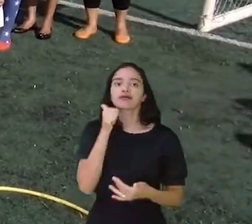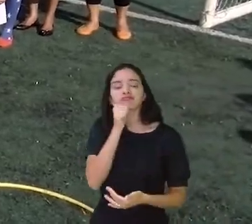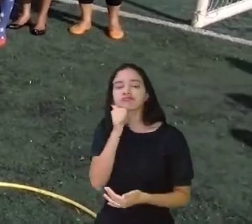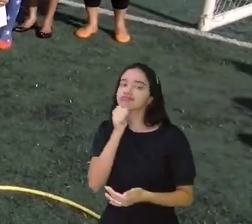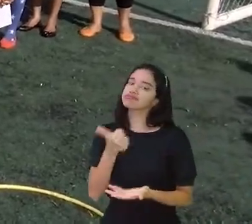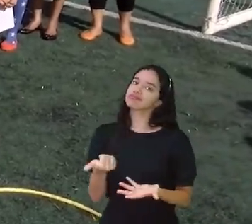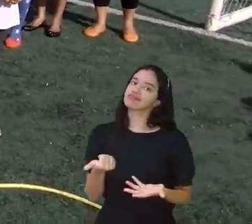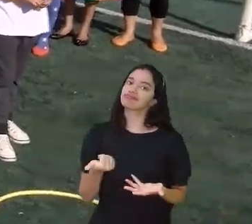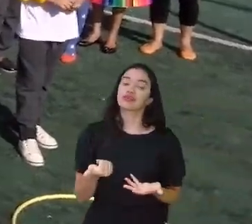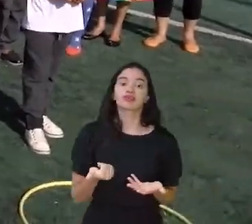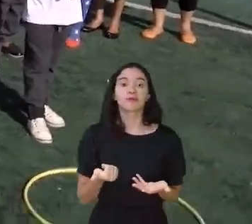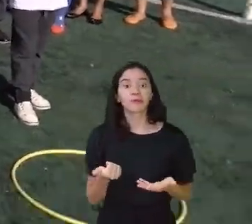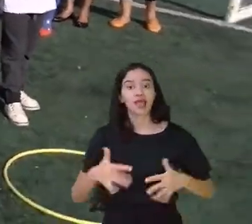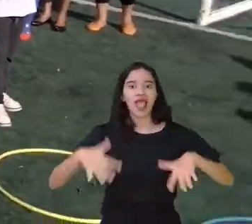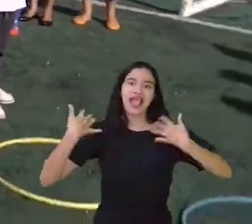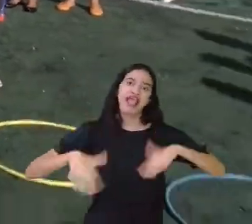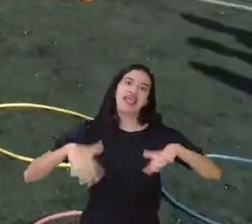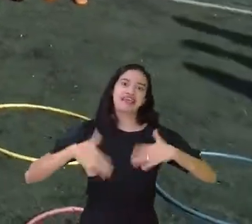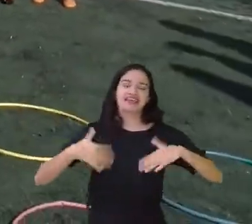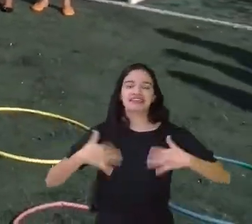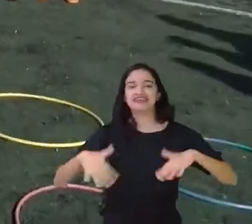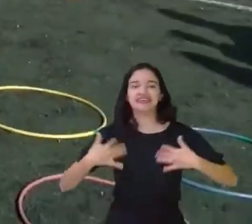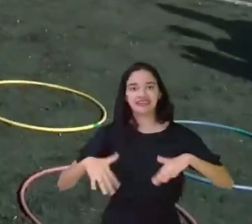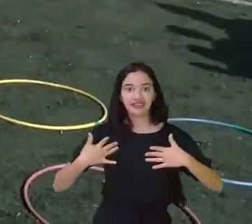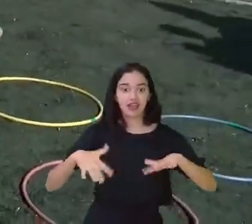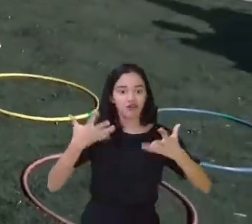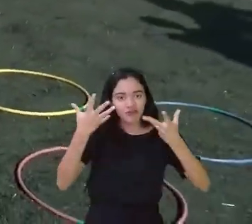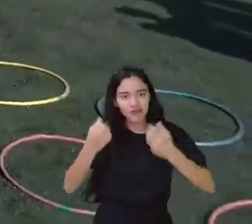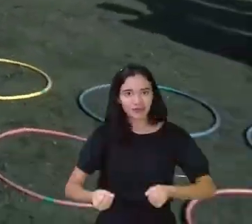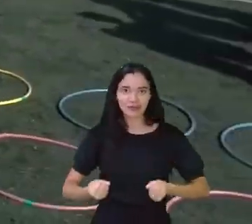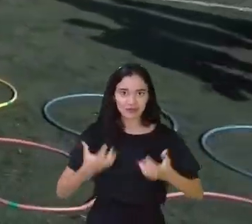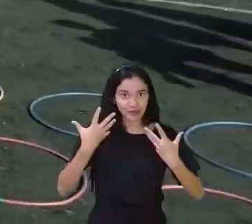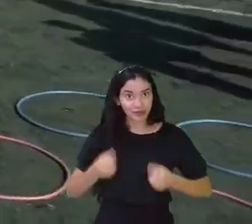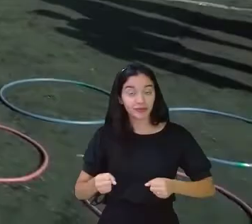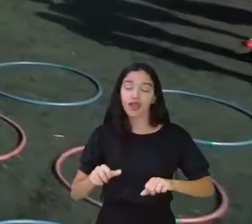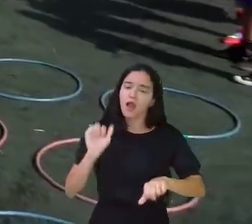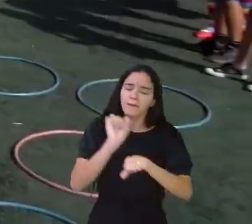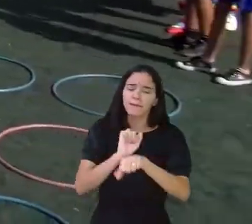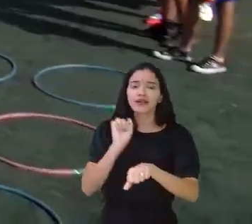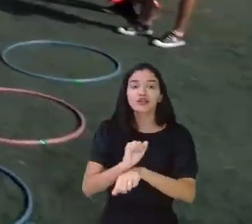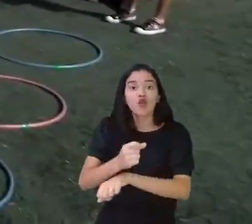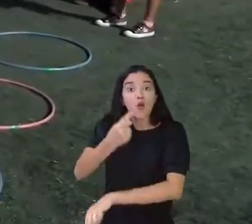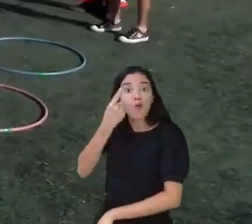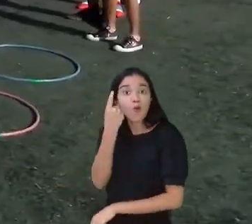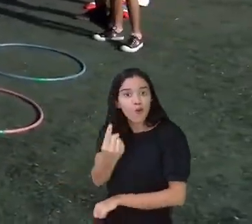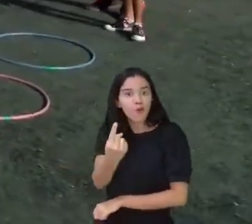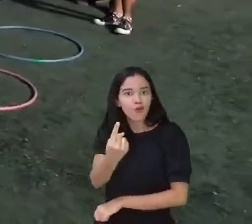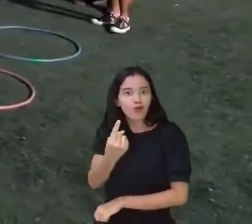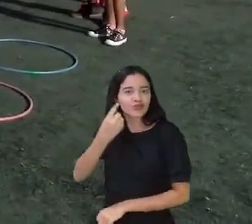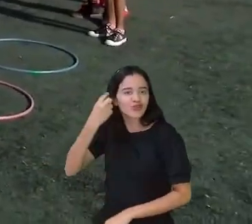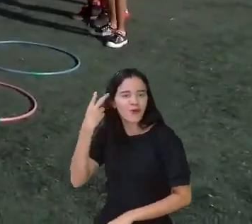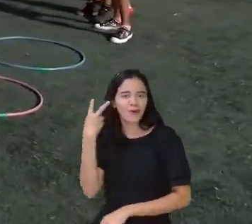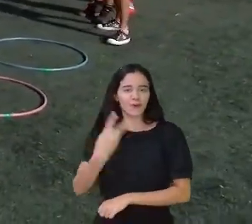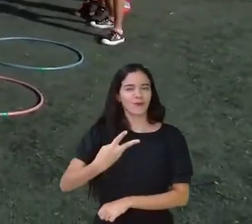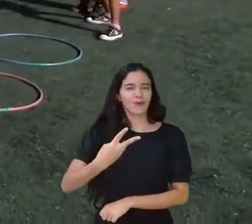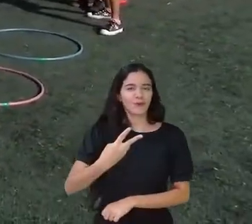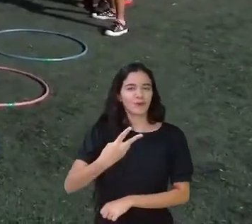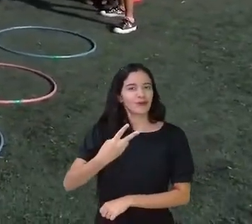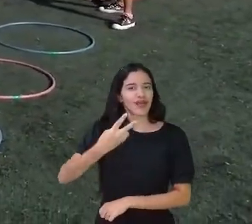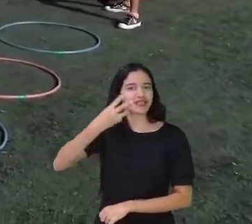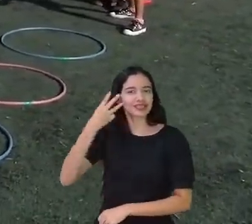Marieta. Bora lá. Eita, Lele. Vamos lá. Agora é Lele. Um, dois,